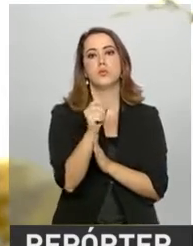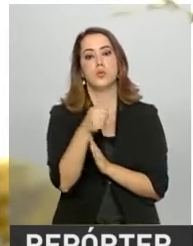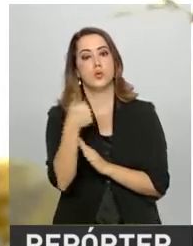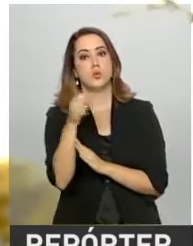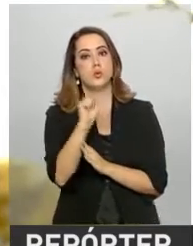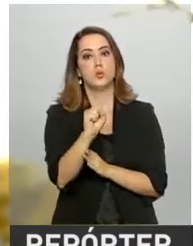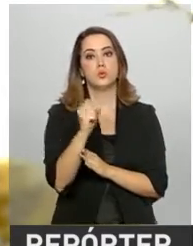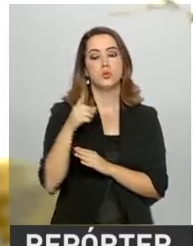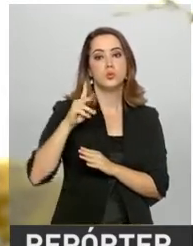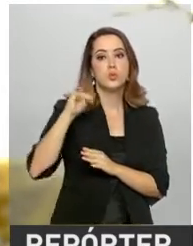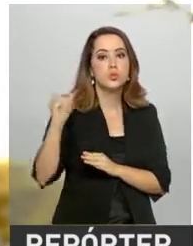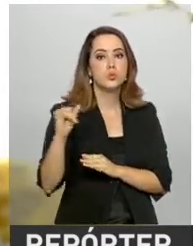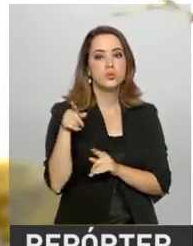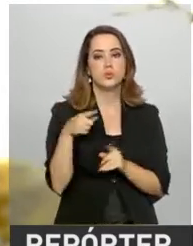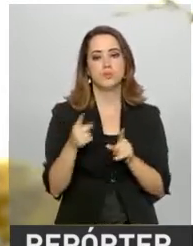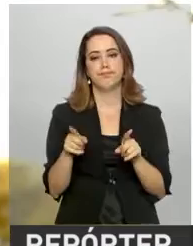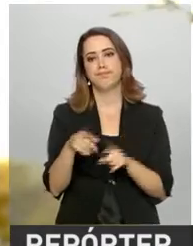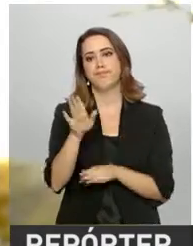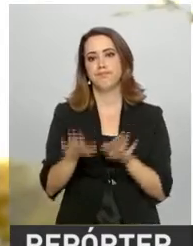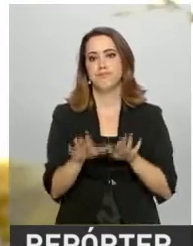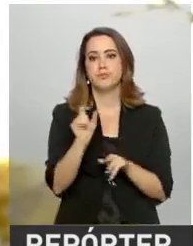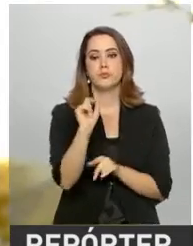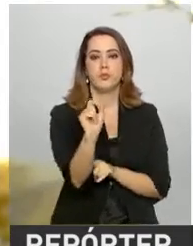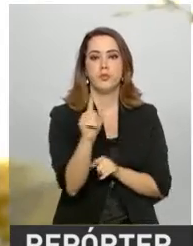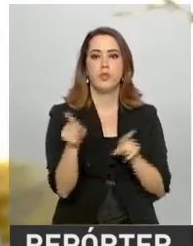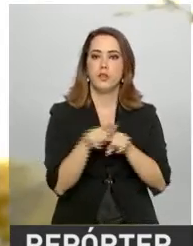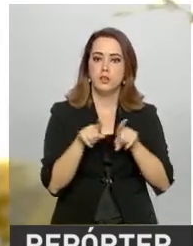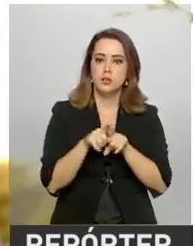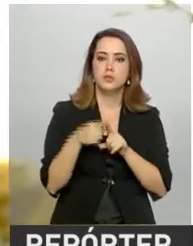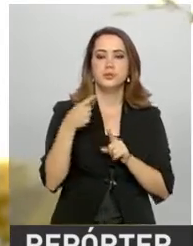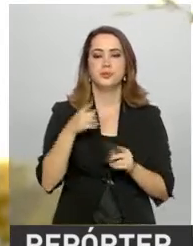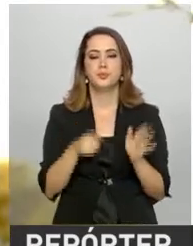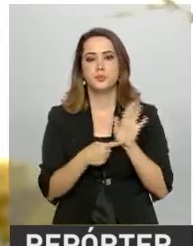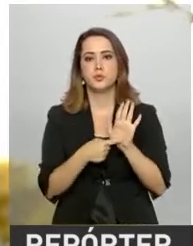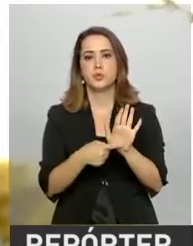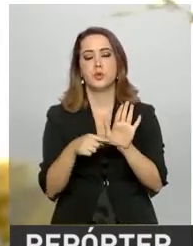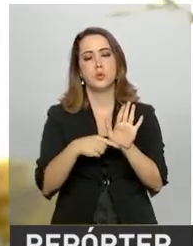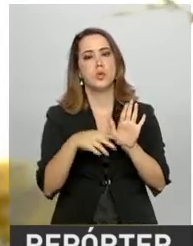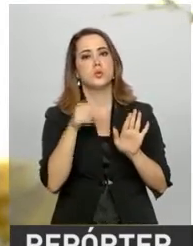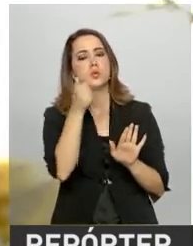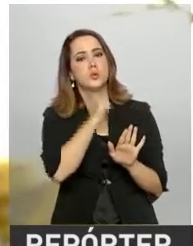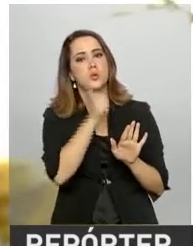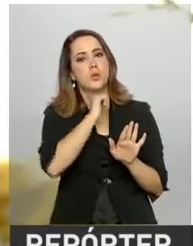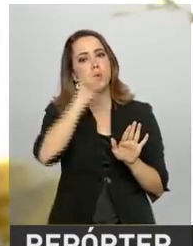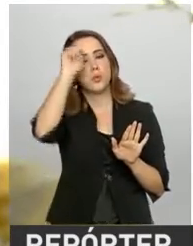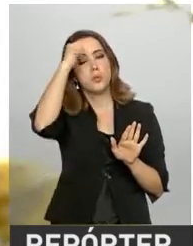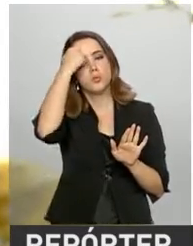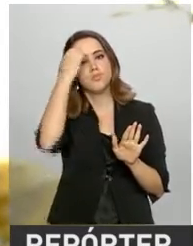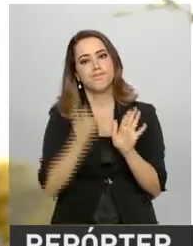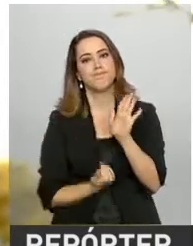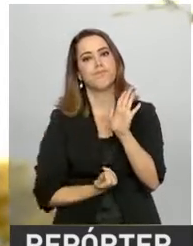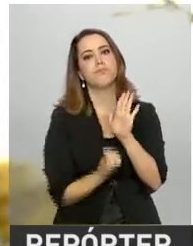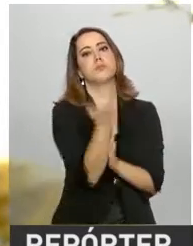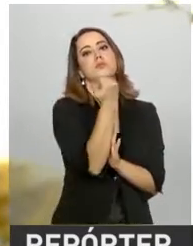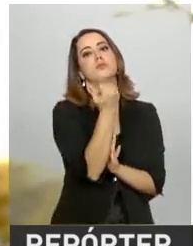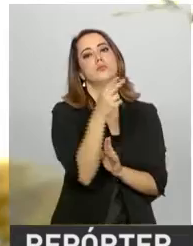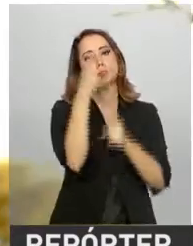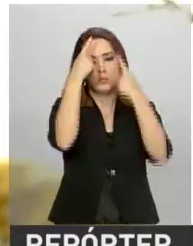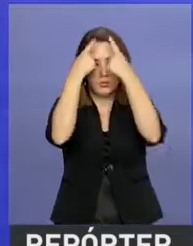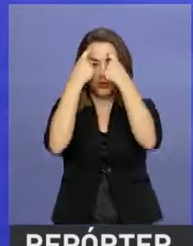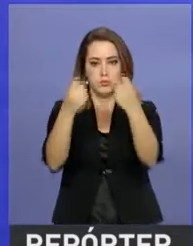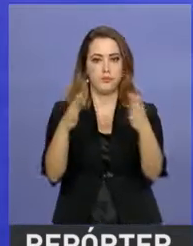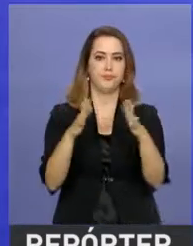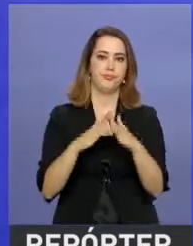dia em média outro dado do levantamento aponta que as mulheres negras continuam sendo as maiores vítimas da violência doméstica